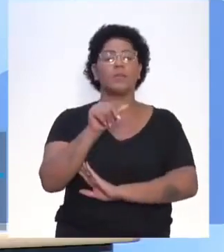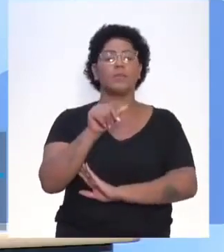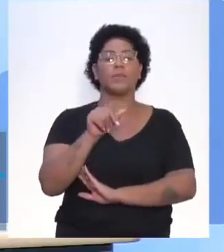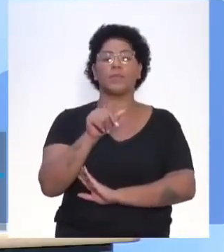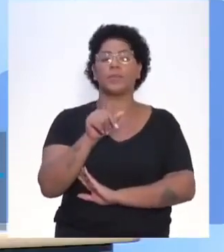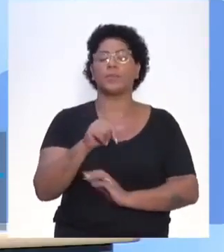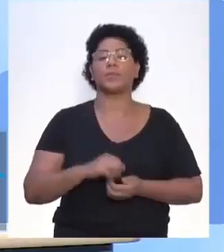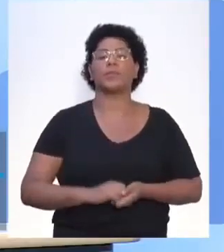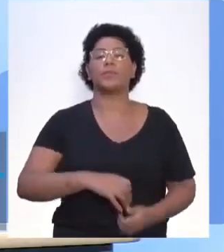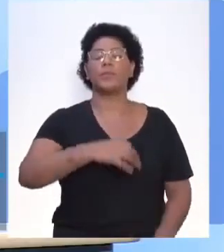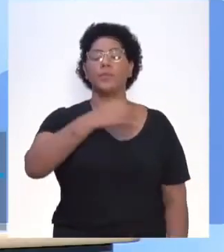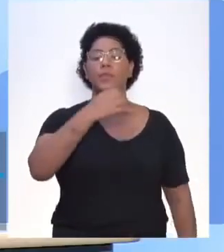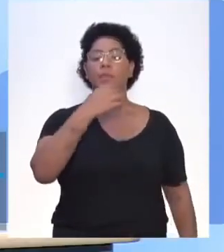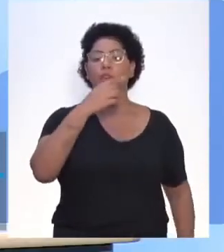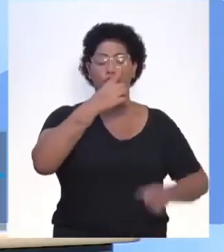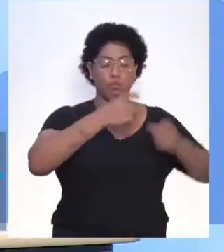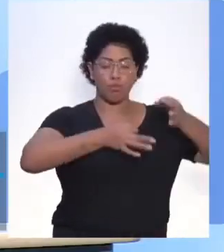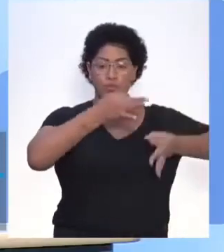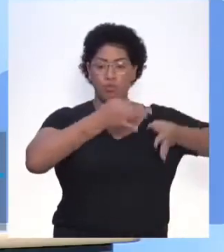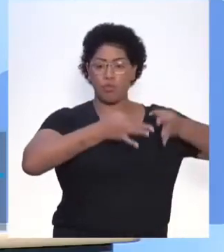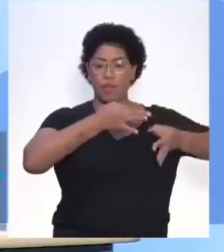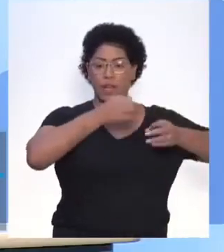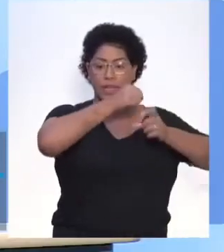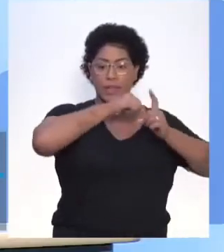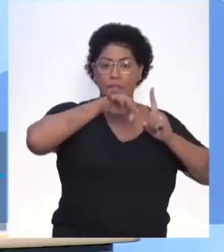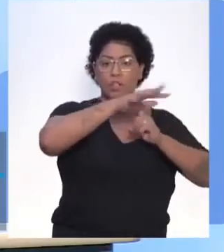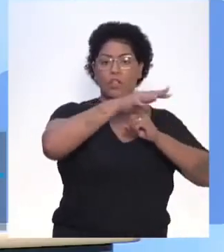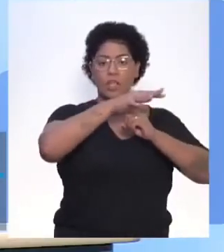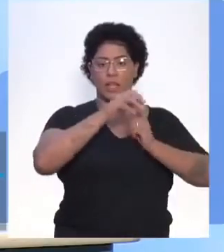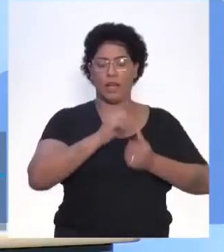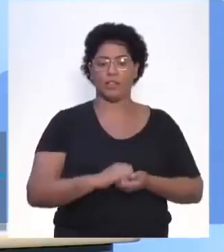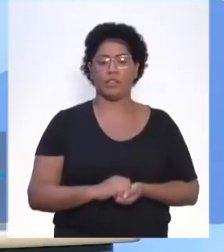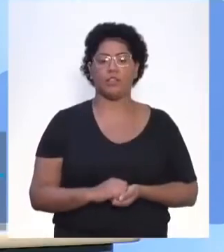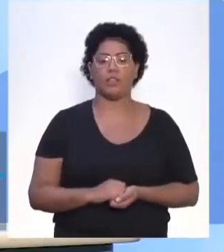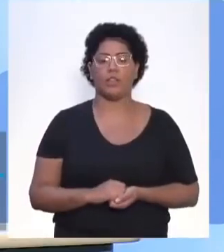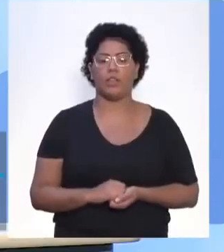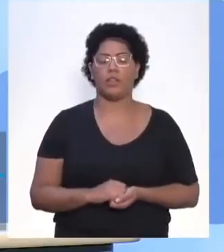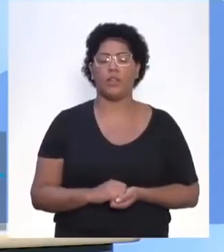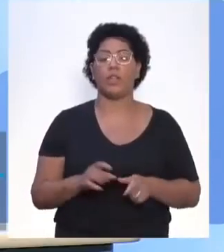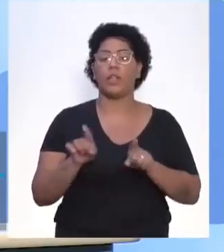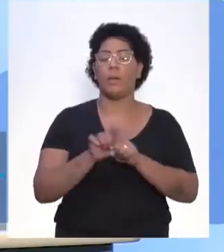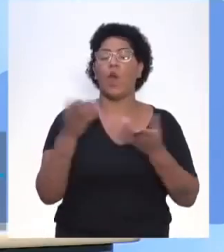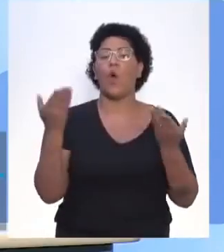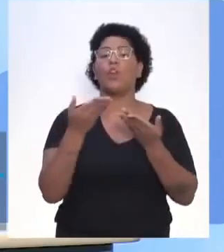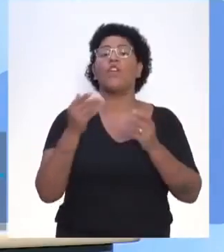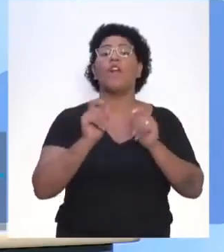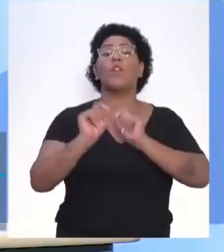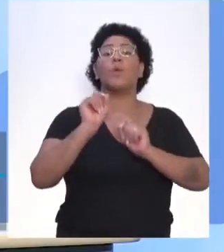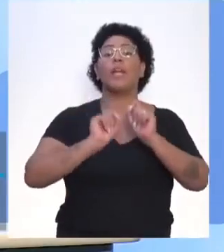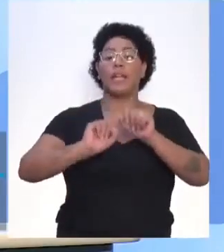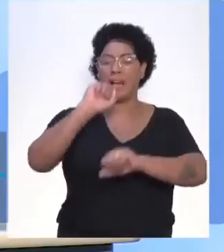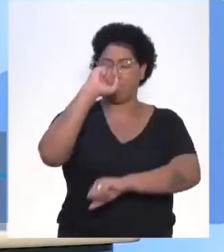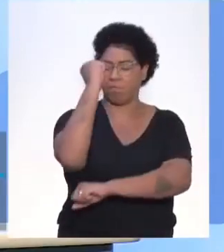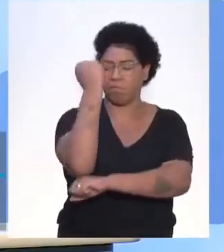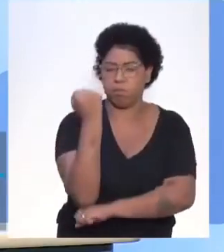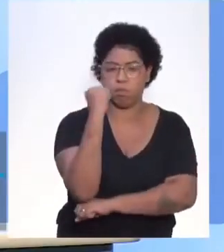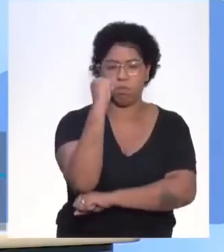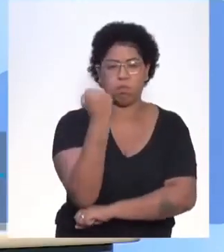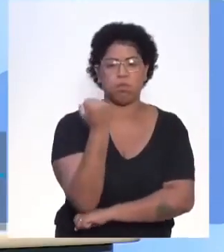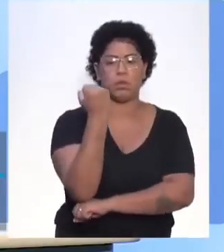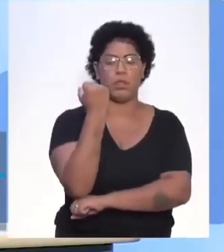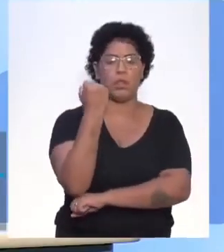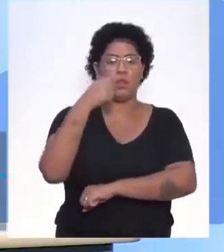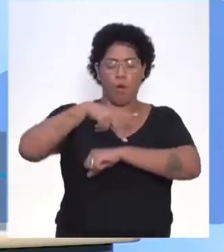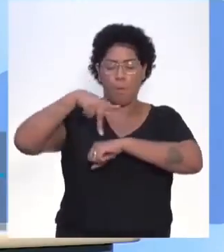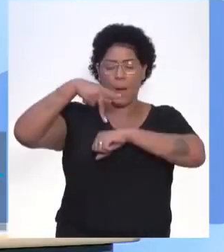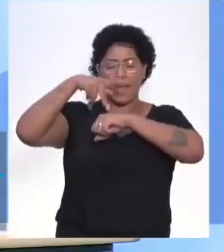justificativas ideológicas, mas hoje nós veremos aí a questão da resistência, né? As resistências que os povos da